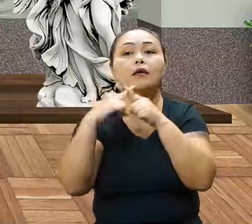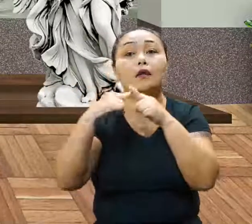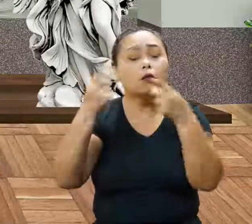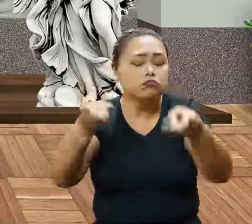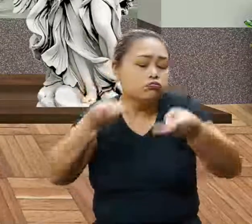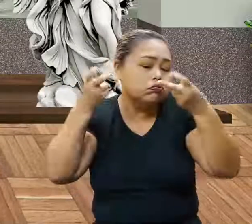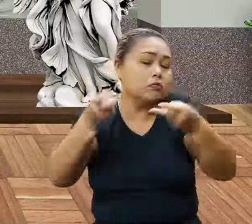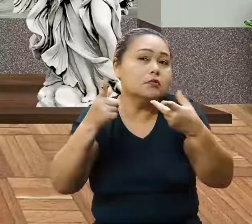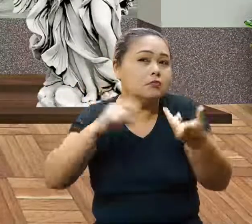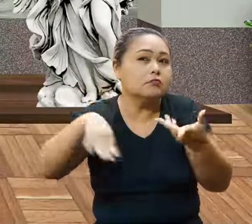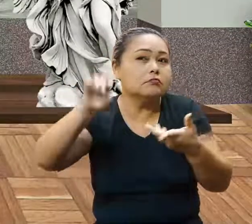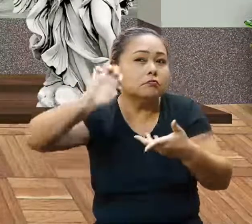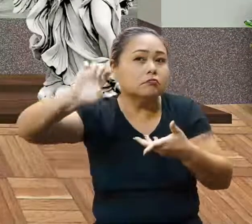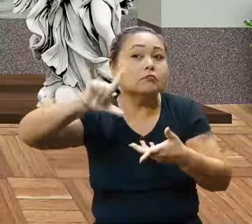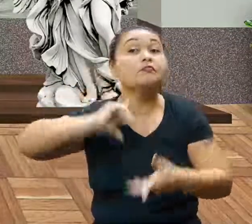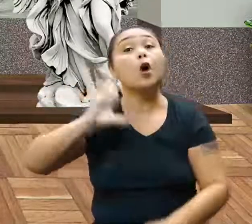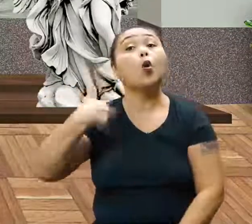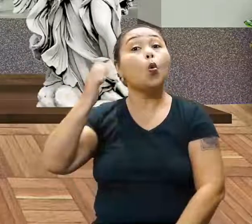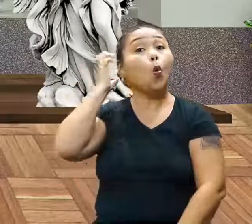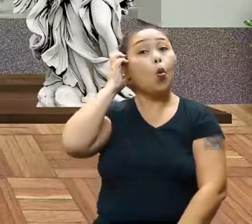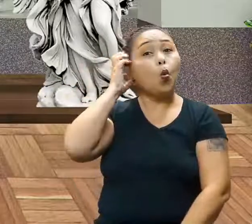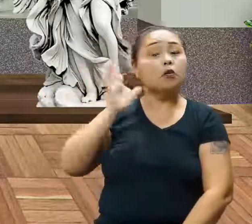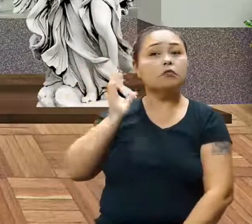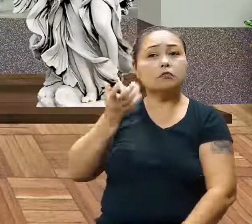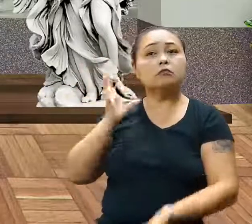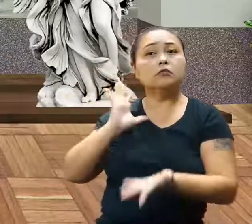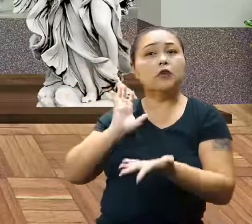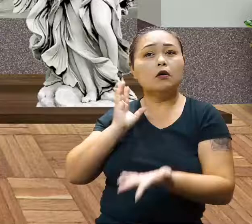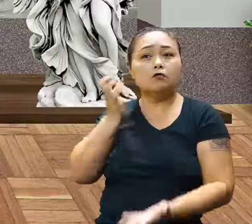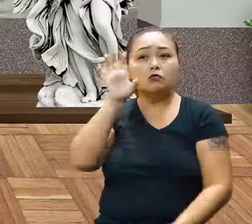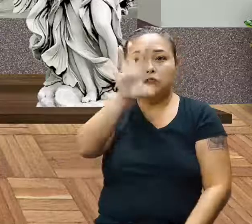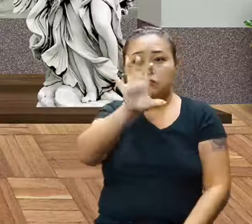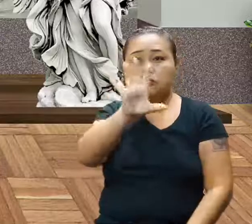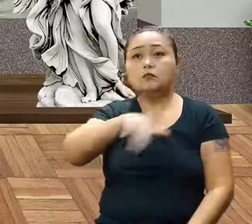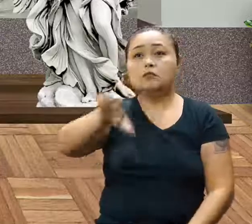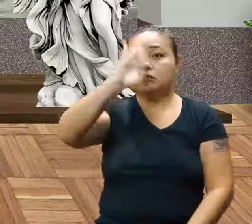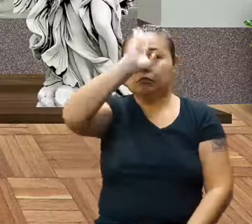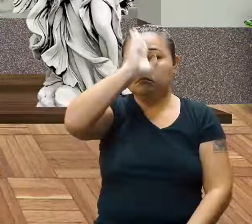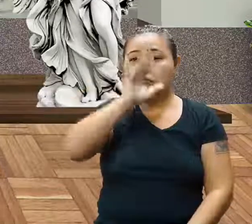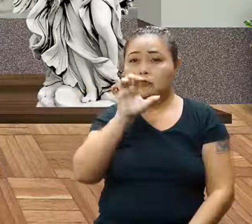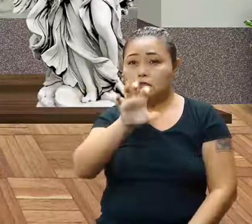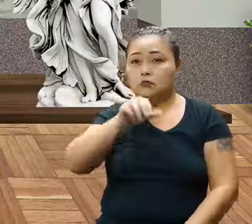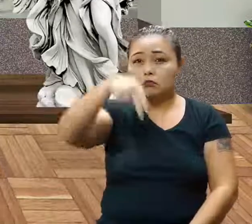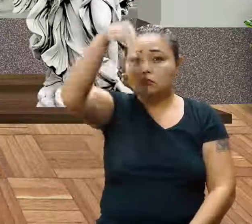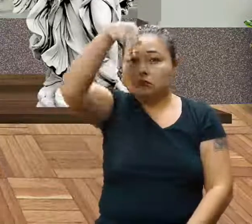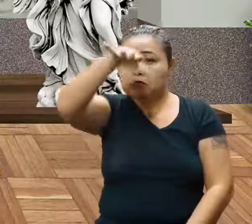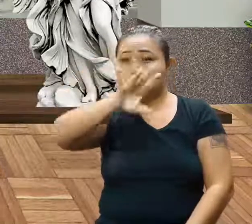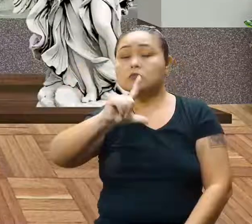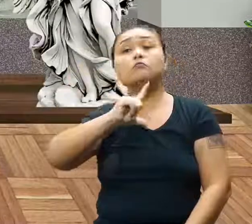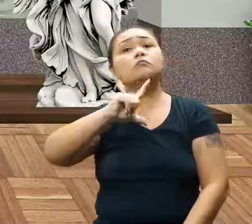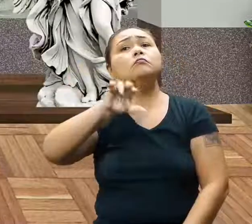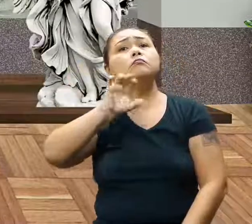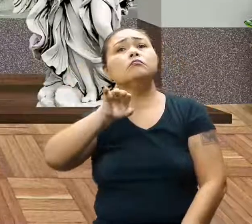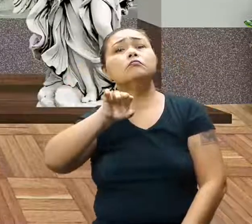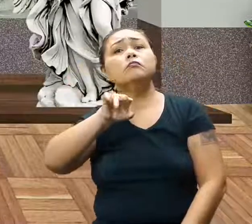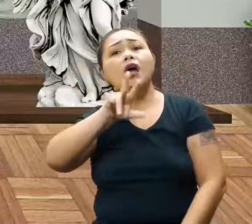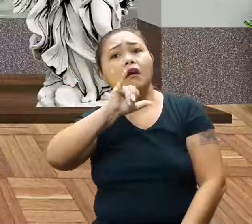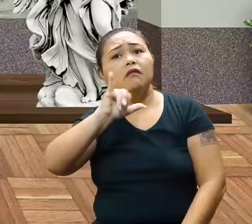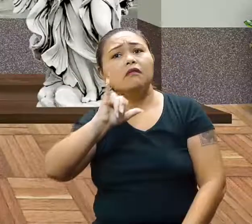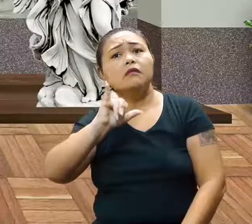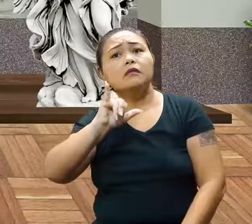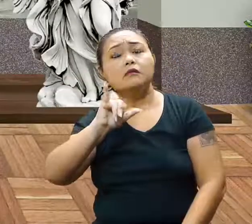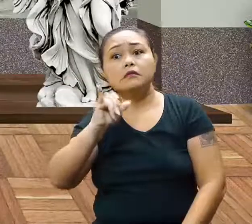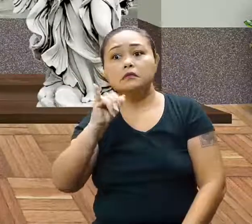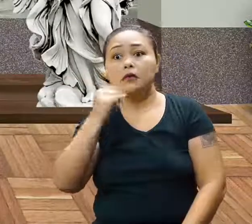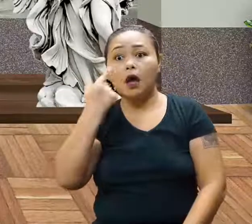E Cuiabá, que está ali no centro-oeste brasileiro, pegando parte do norte, vai ser cobiçado por